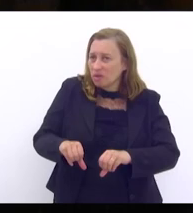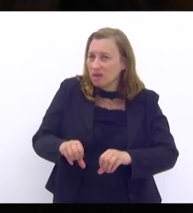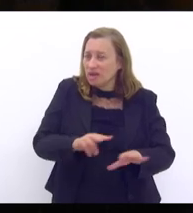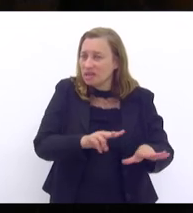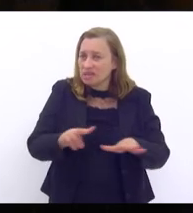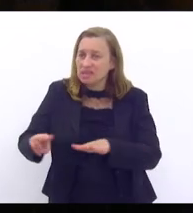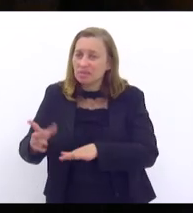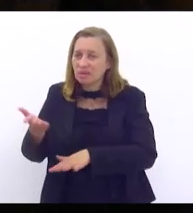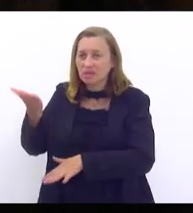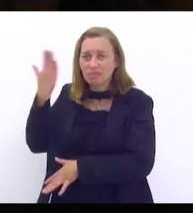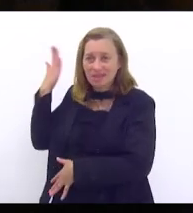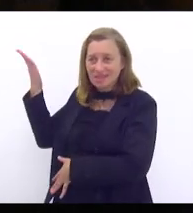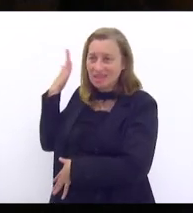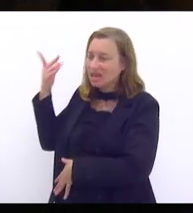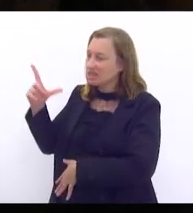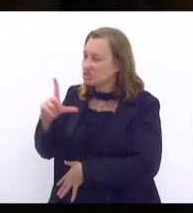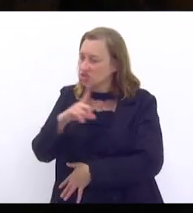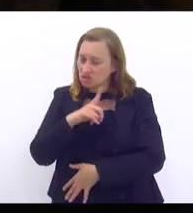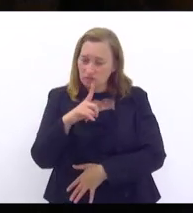tivemos